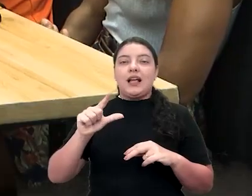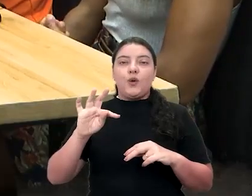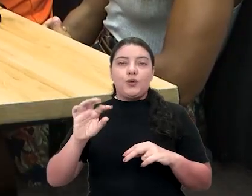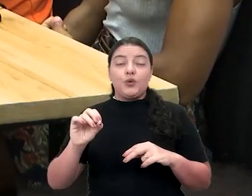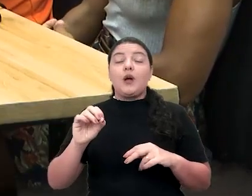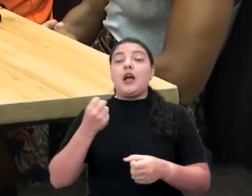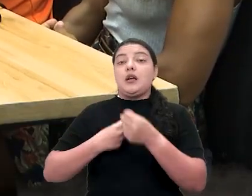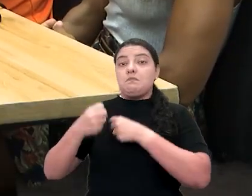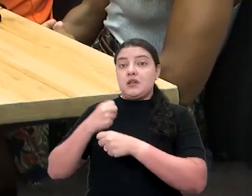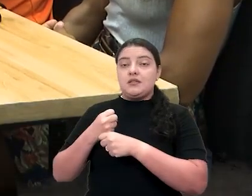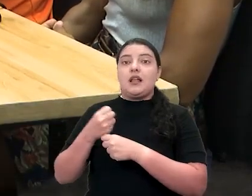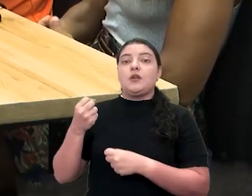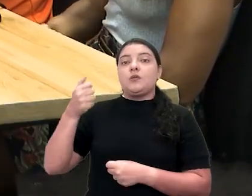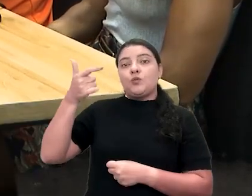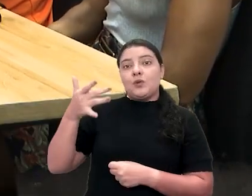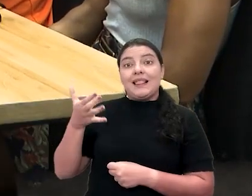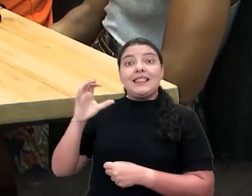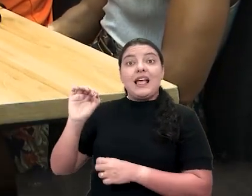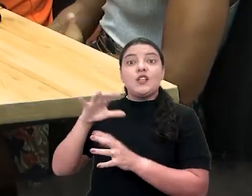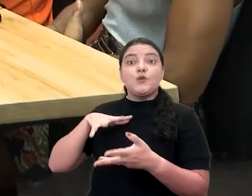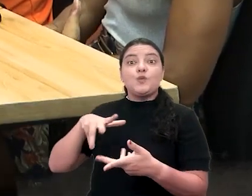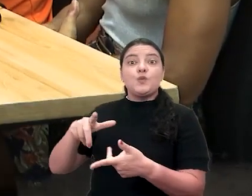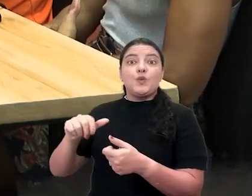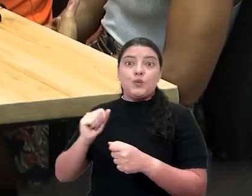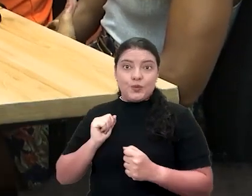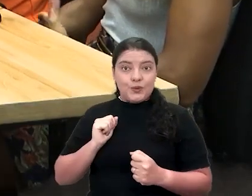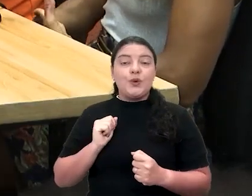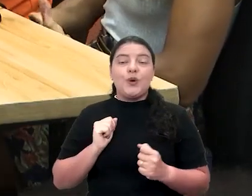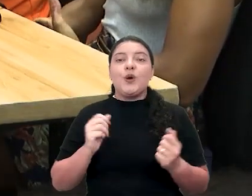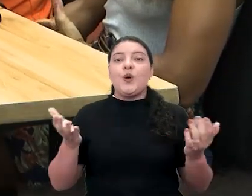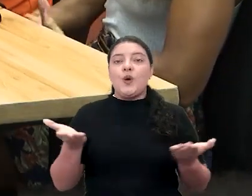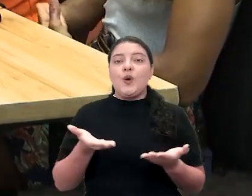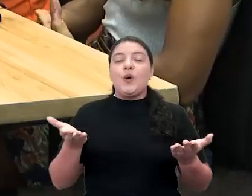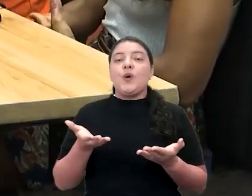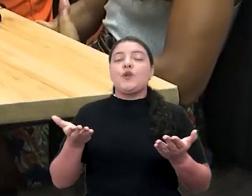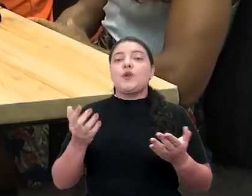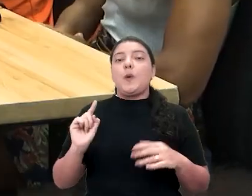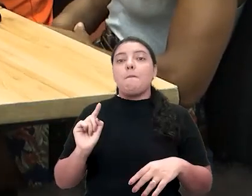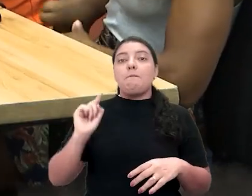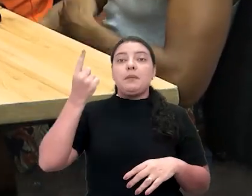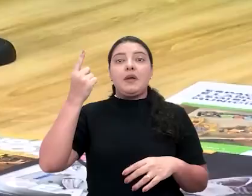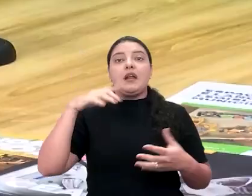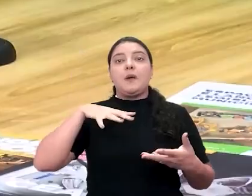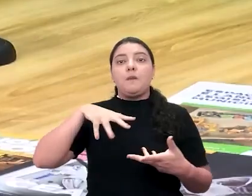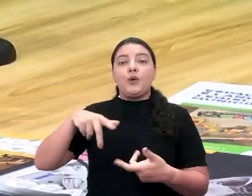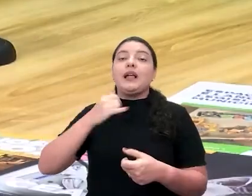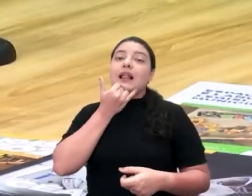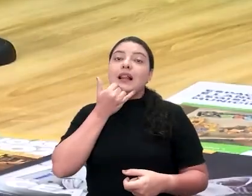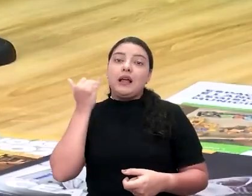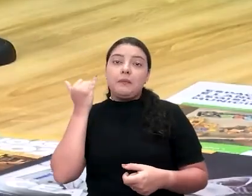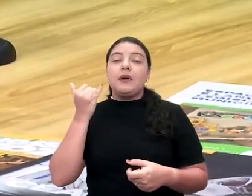Terminei o ano passado entre as 10 do mundo. Que massa. E, atualmente, eu estou como primeira do mundo. Porque vai